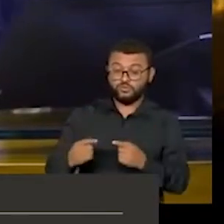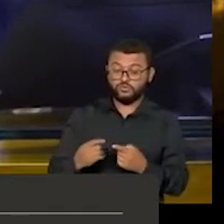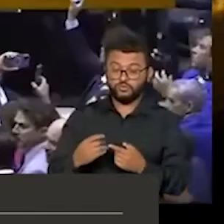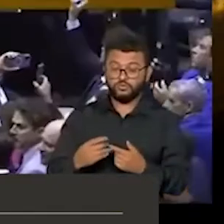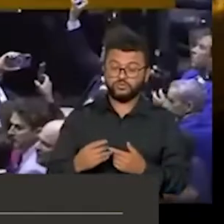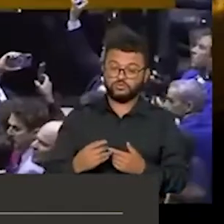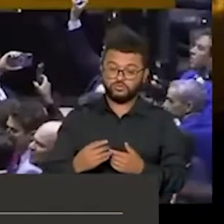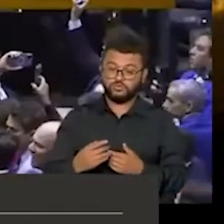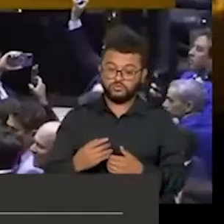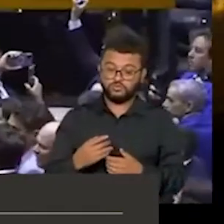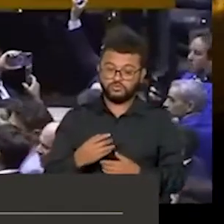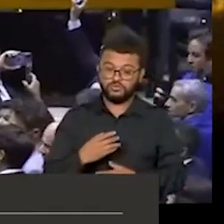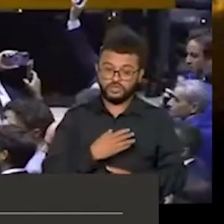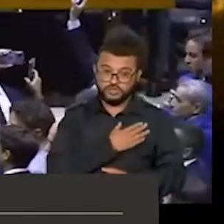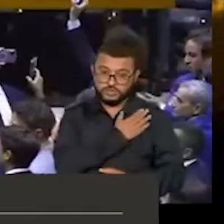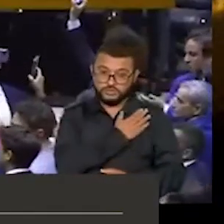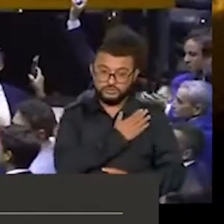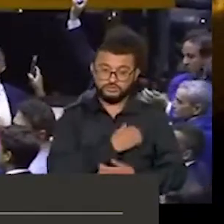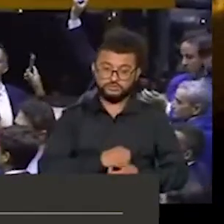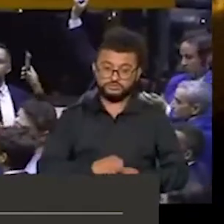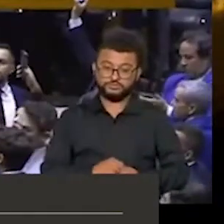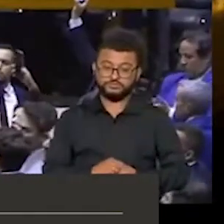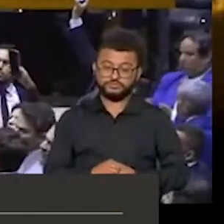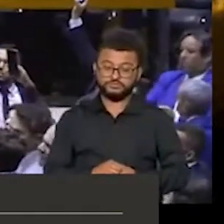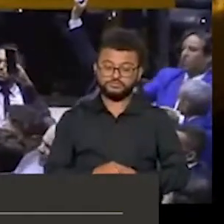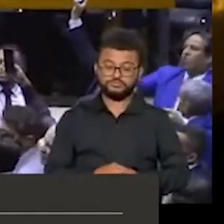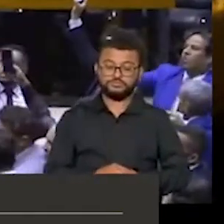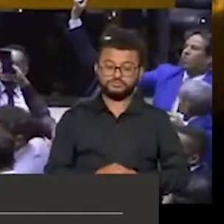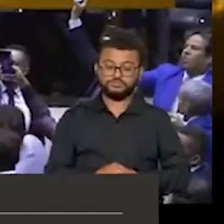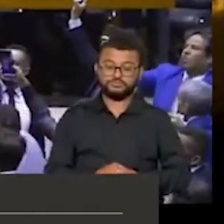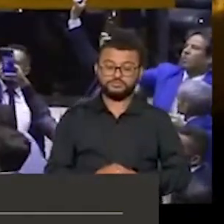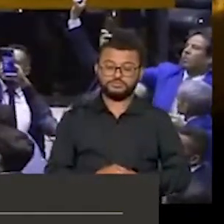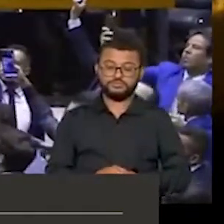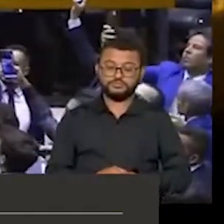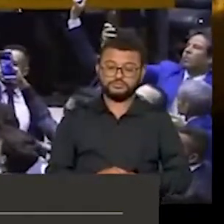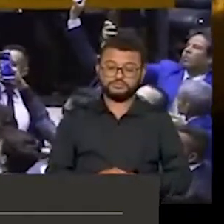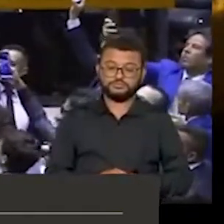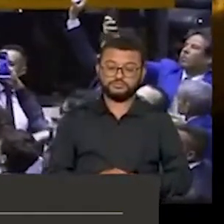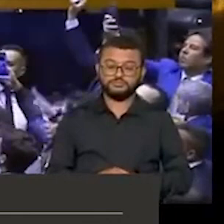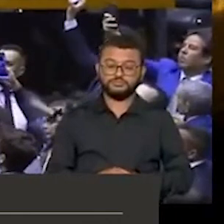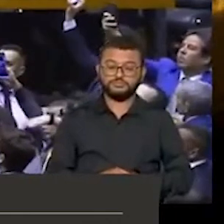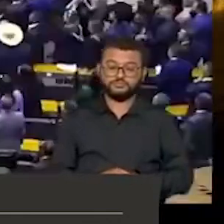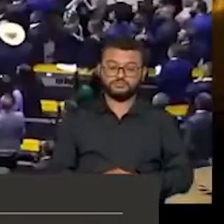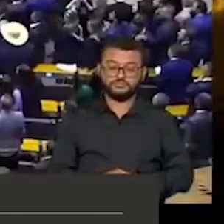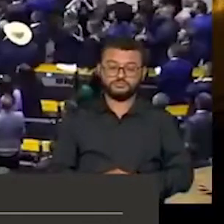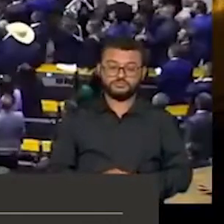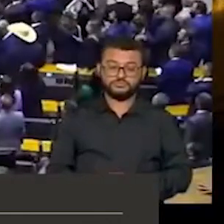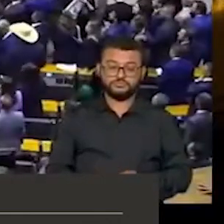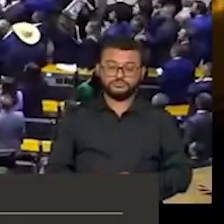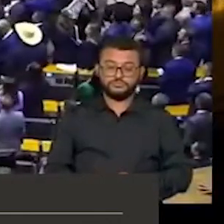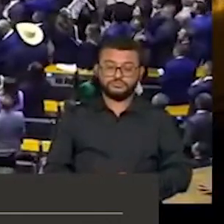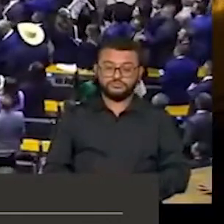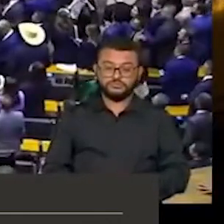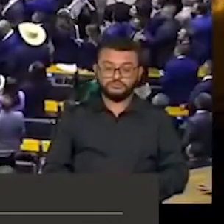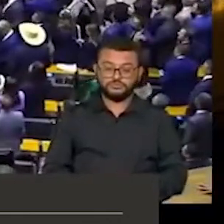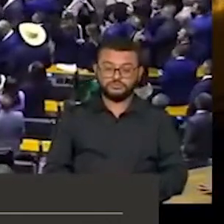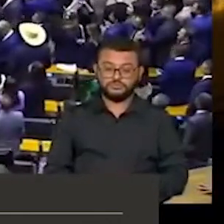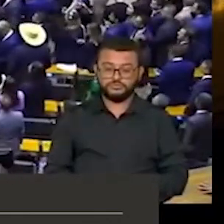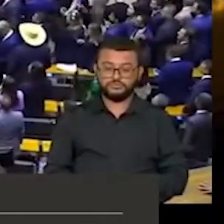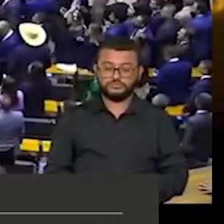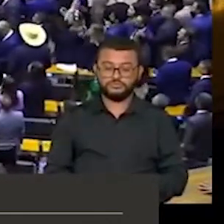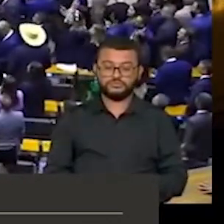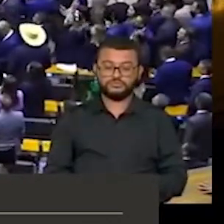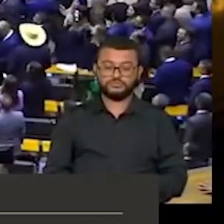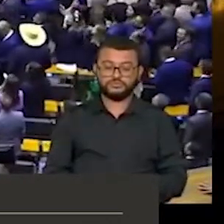leis complementares para torná-la viável Muito provavelmente haverá o questionamento de se refazê-la a partir do ano que vem